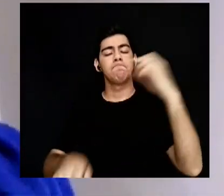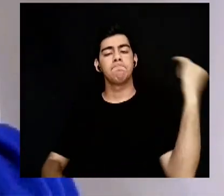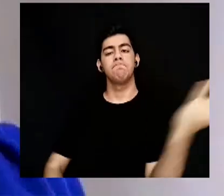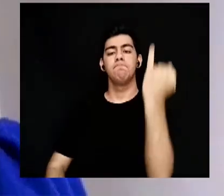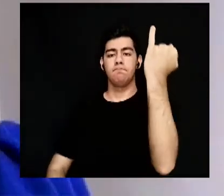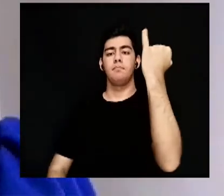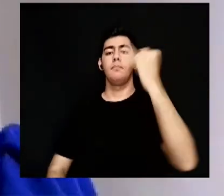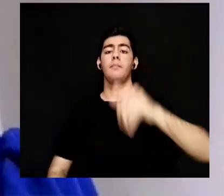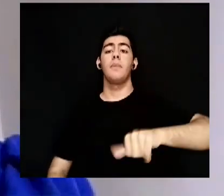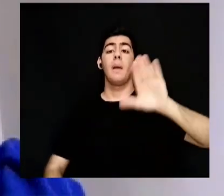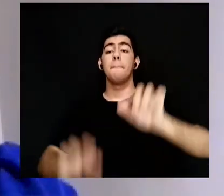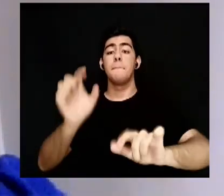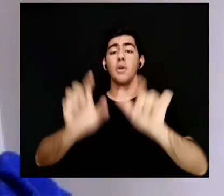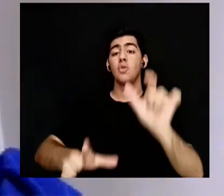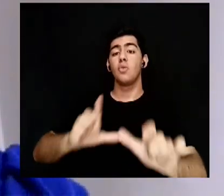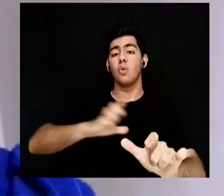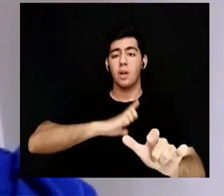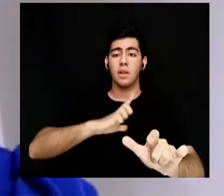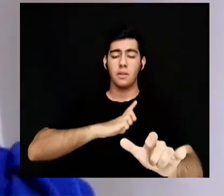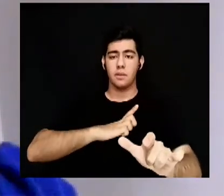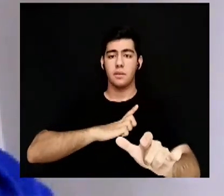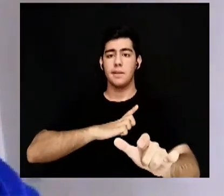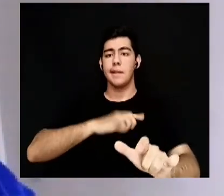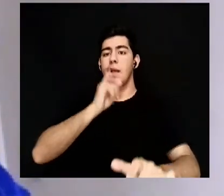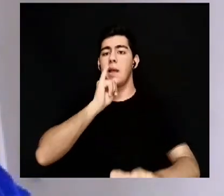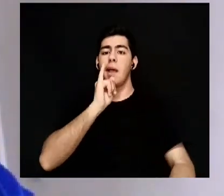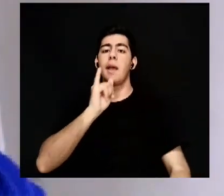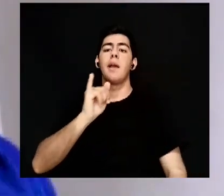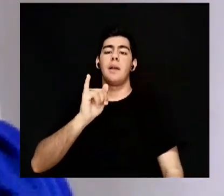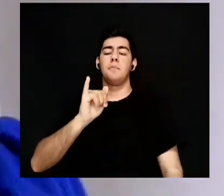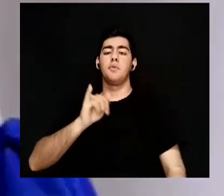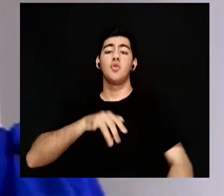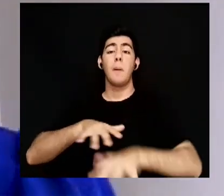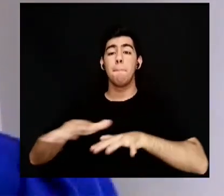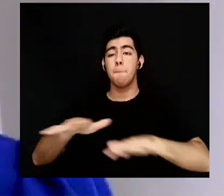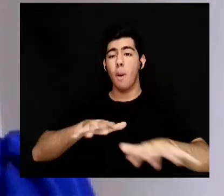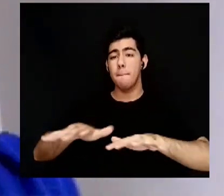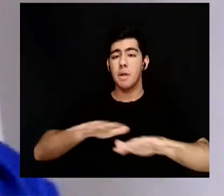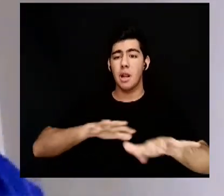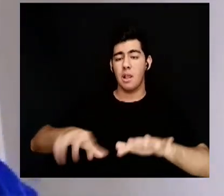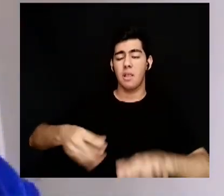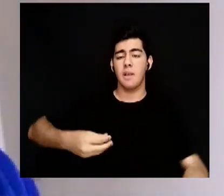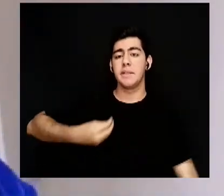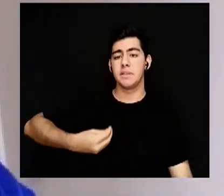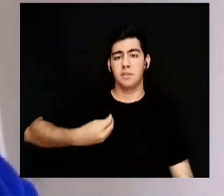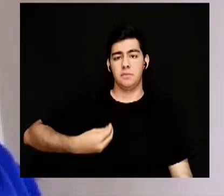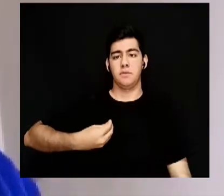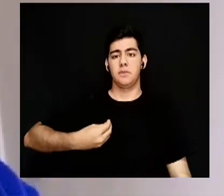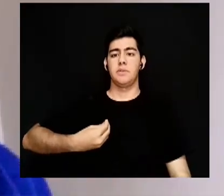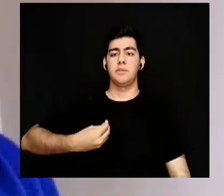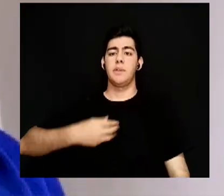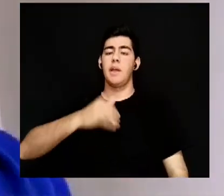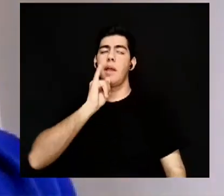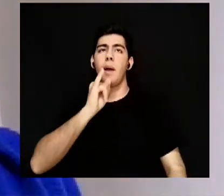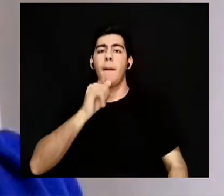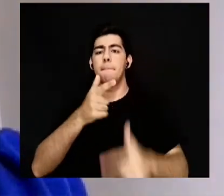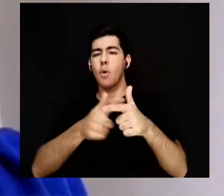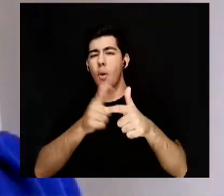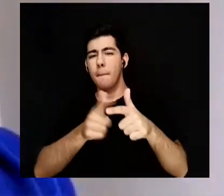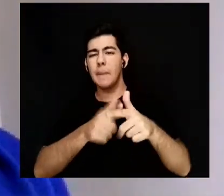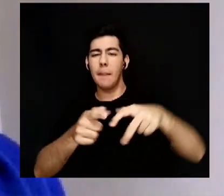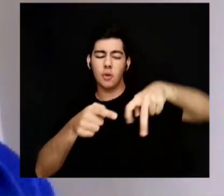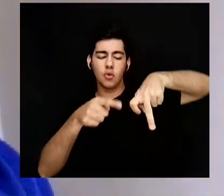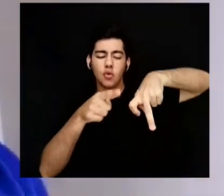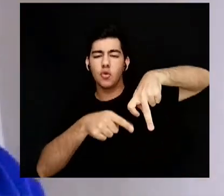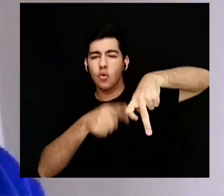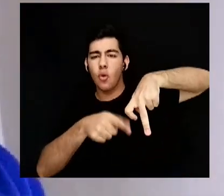de qualidade de vida, de mobilidade, têm alteração de artrose no joelho, né, por causa do excesso de